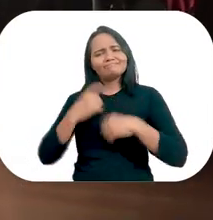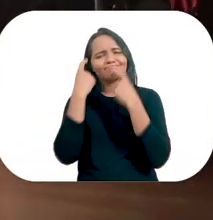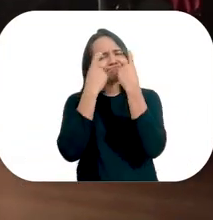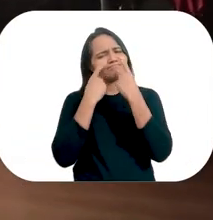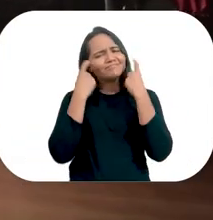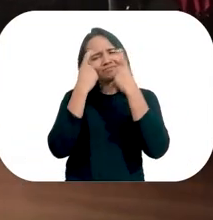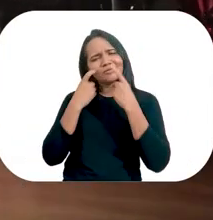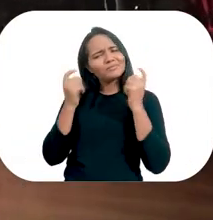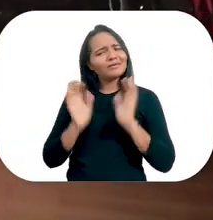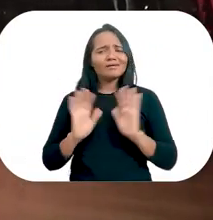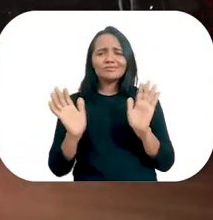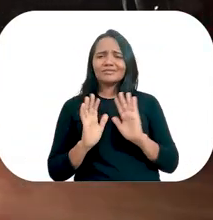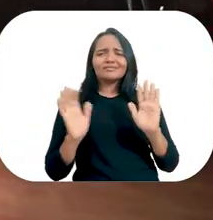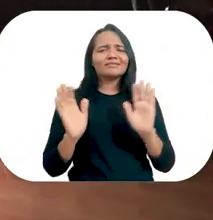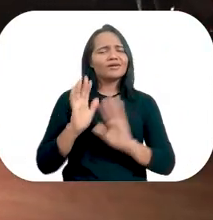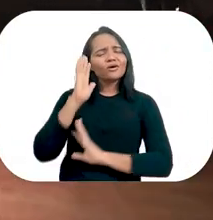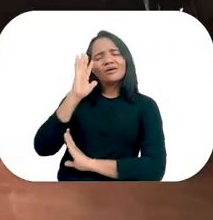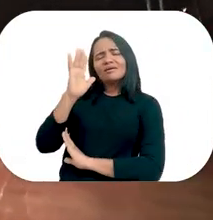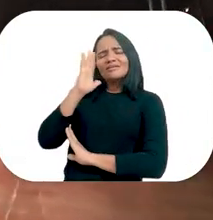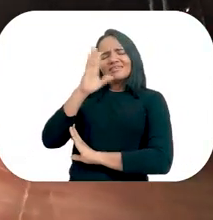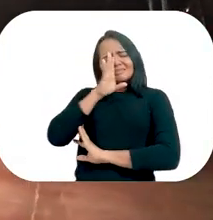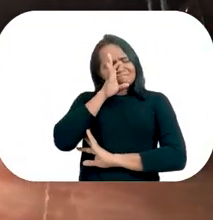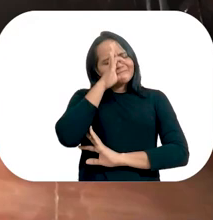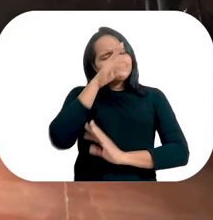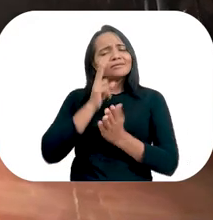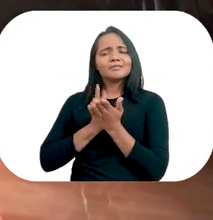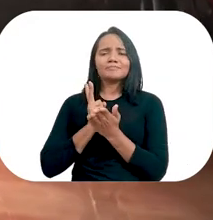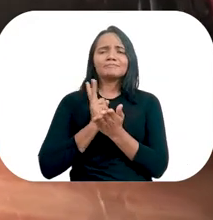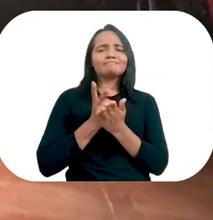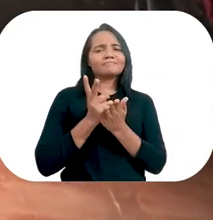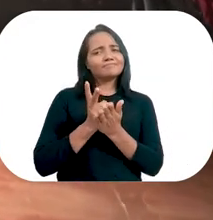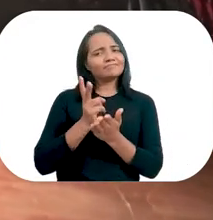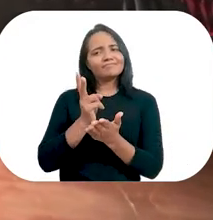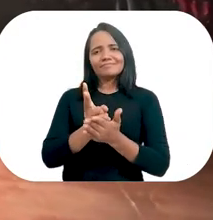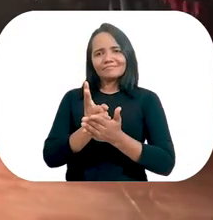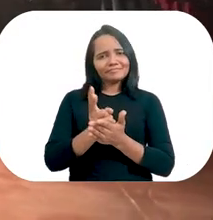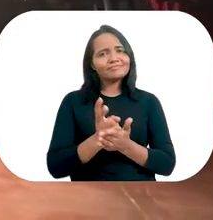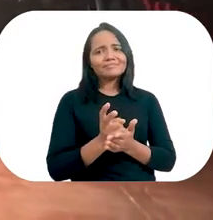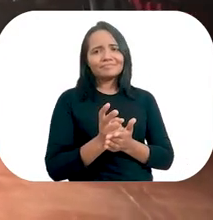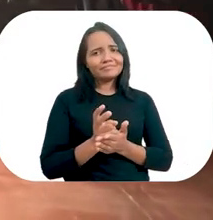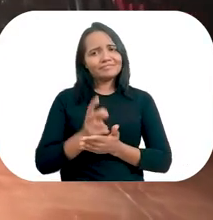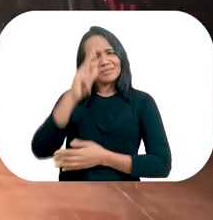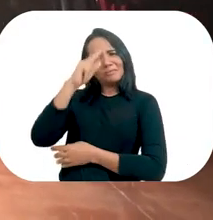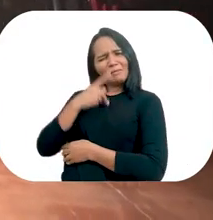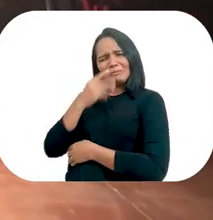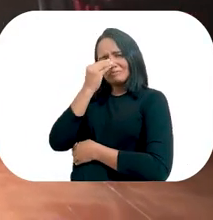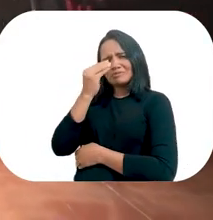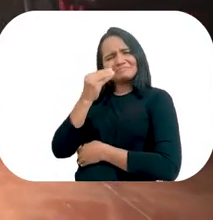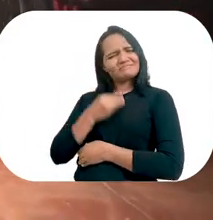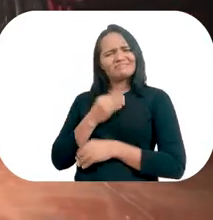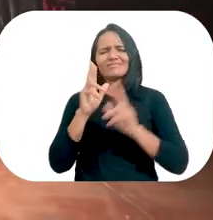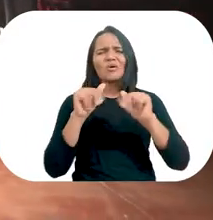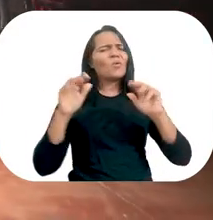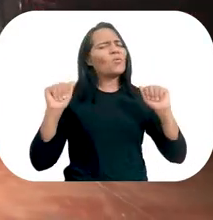desespere, nem pare de sonhar, nunca se entregue.